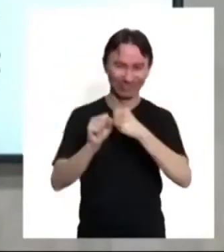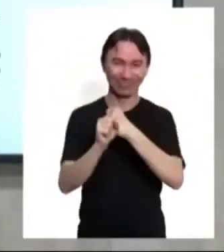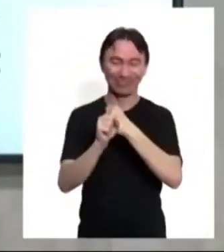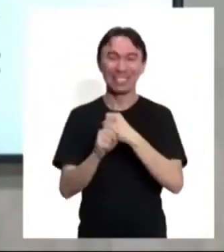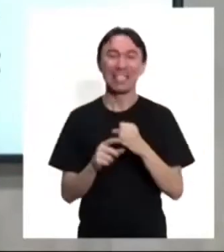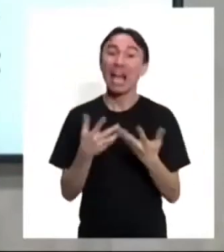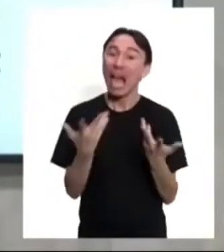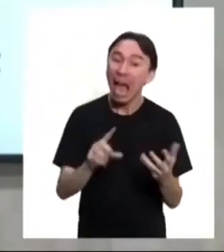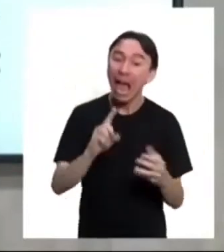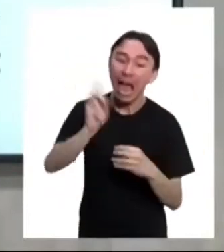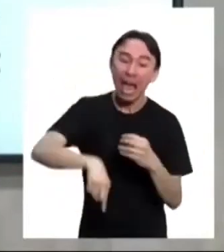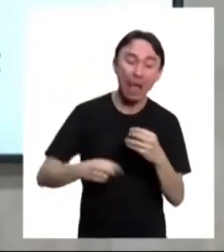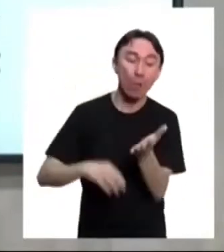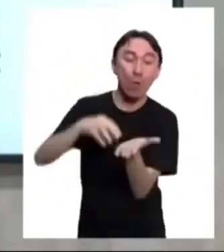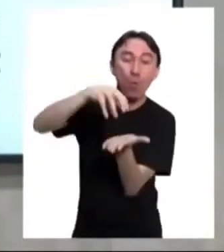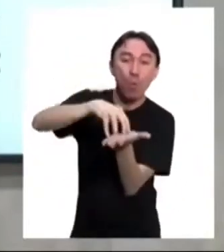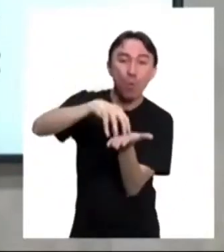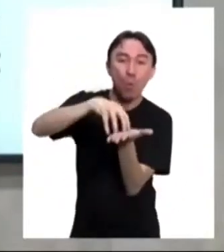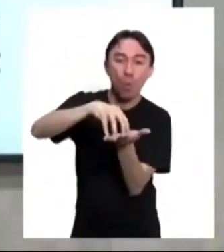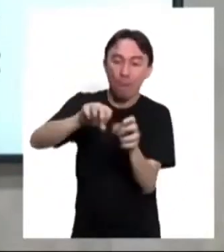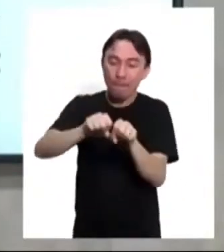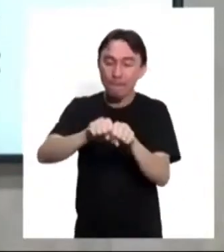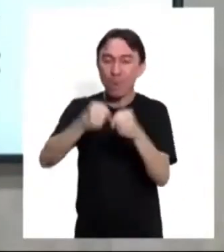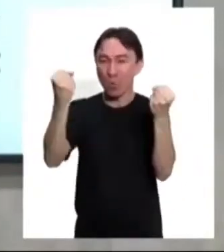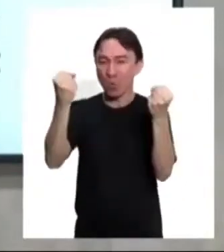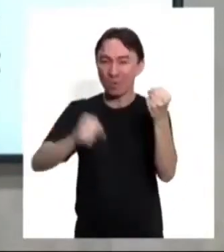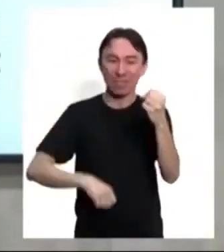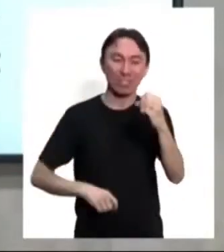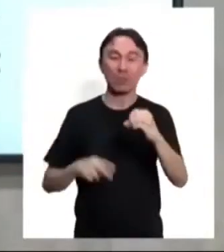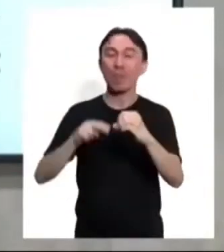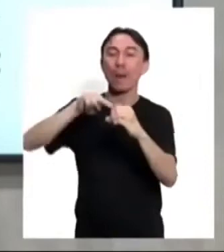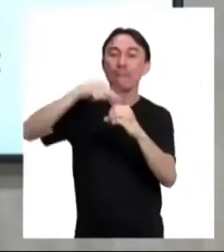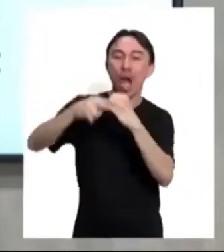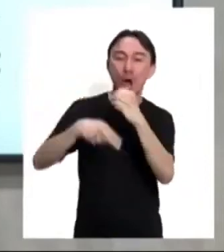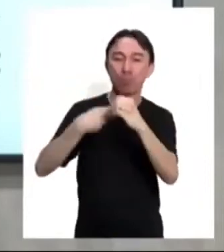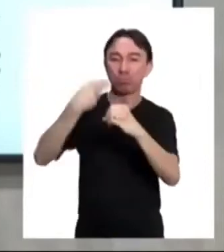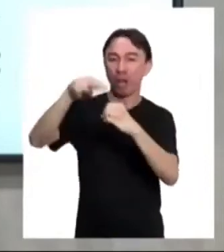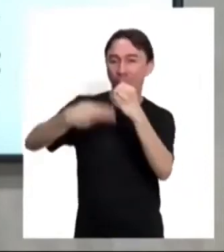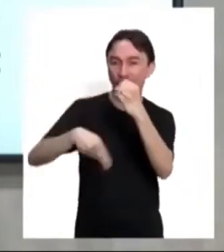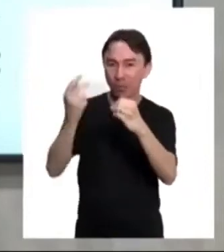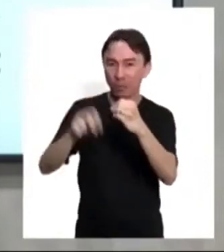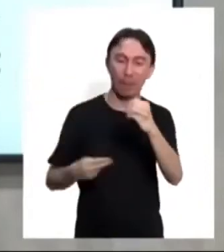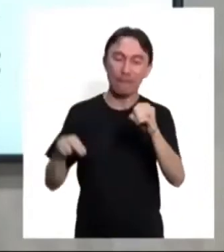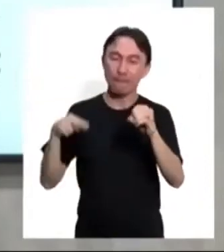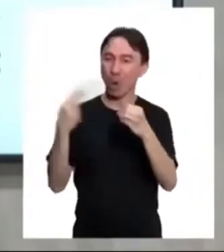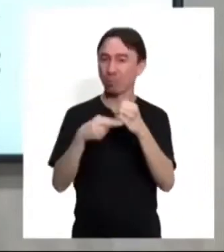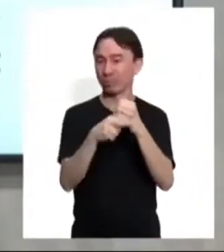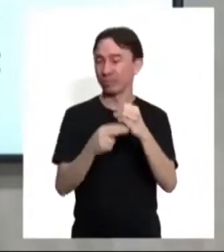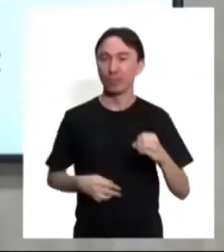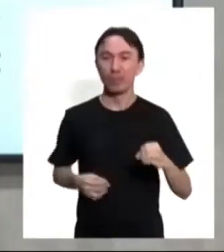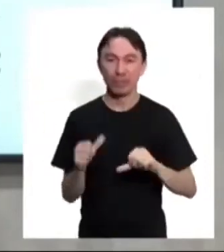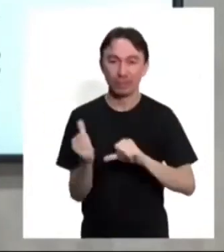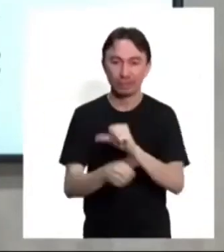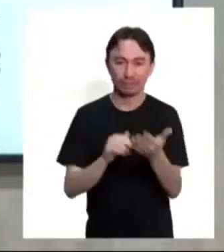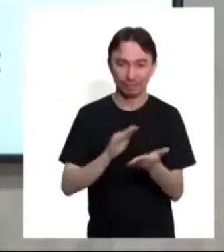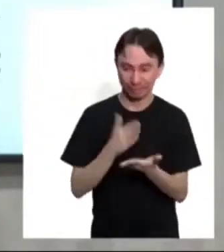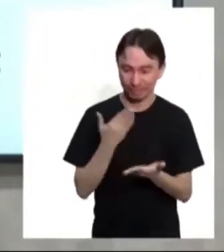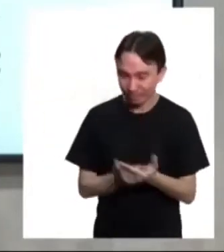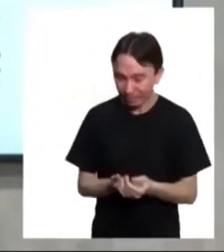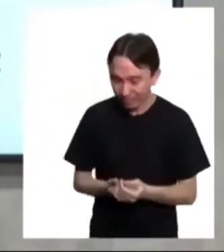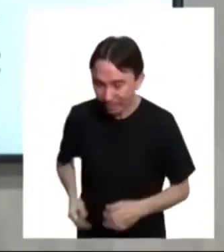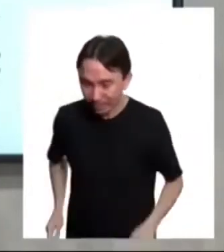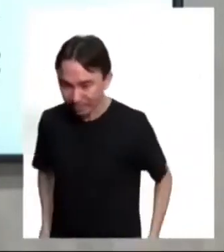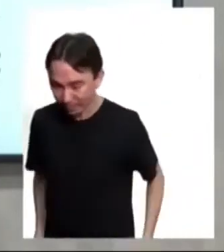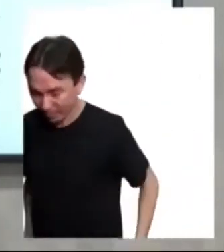do núcleo pelo bombardeamento de nêutrons. Então, a fissão nuclear é o que acontece na